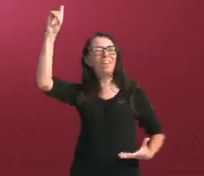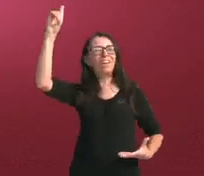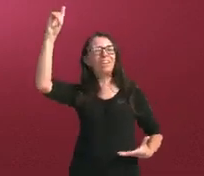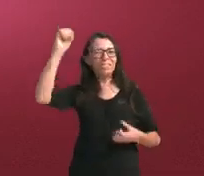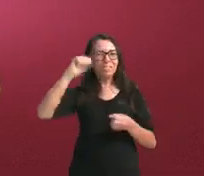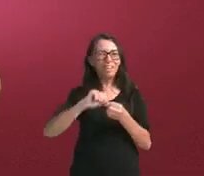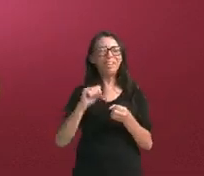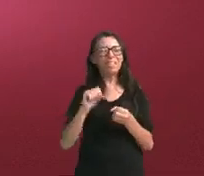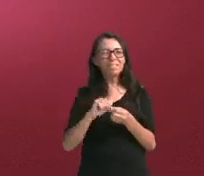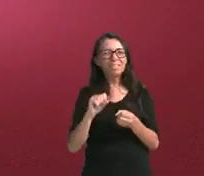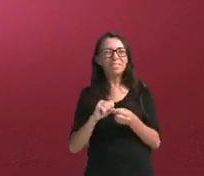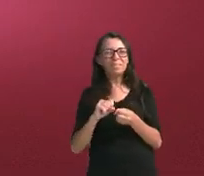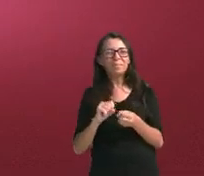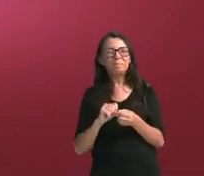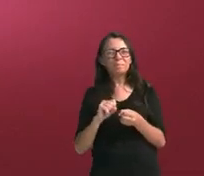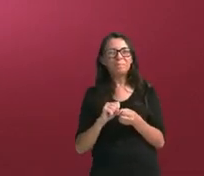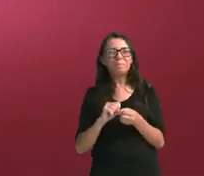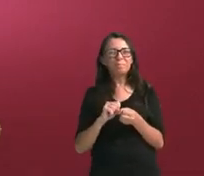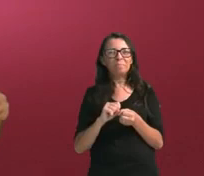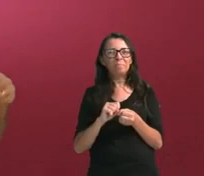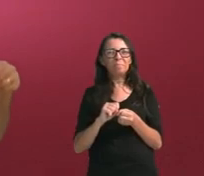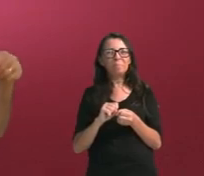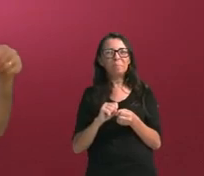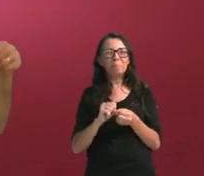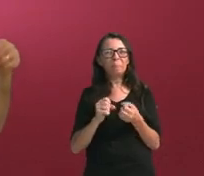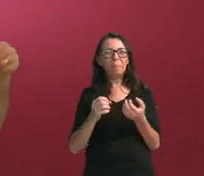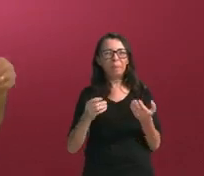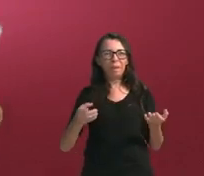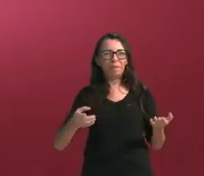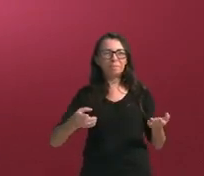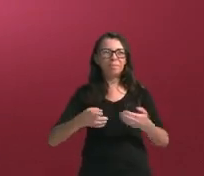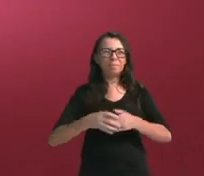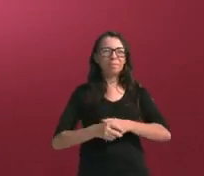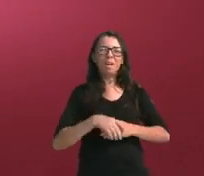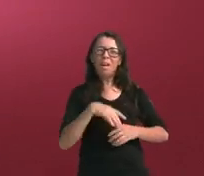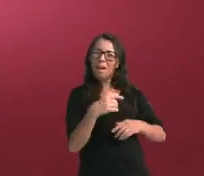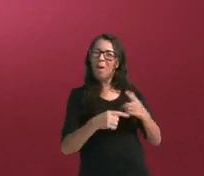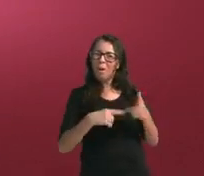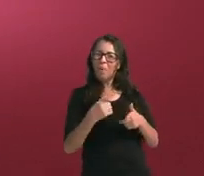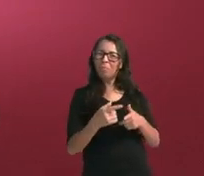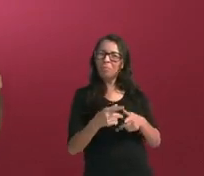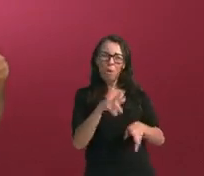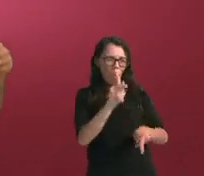o povo foi contaminado e foi edificado,